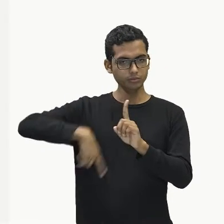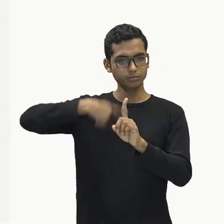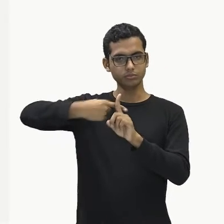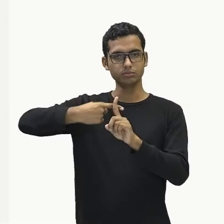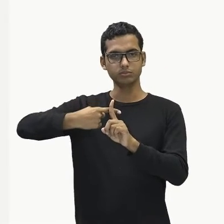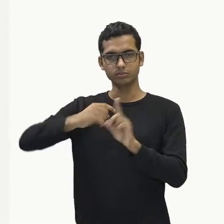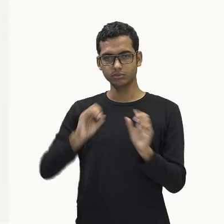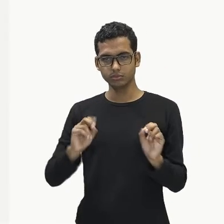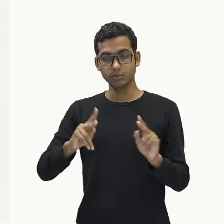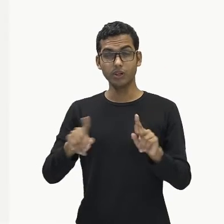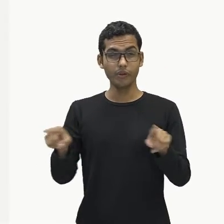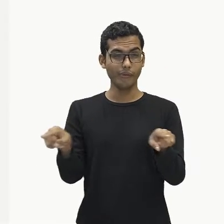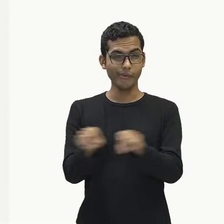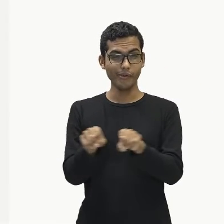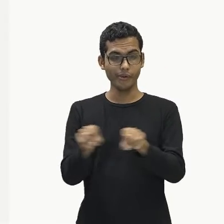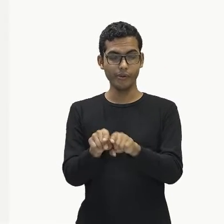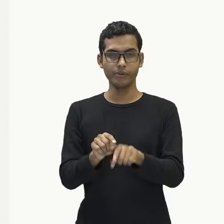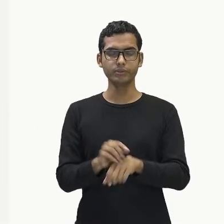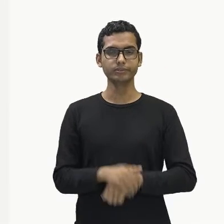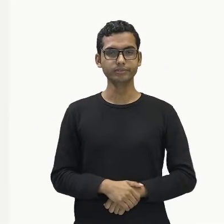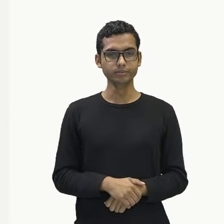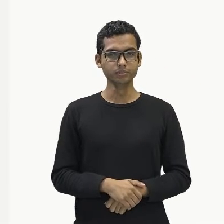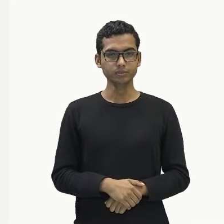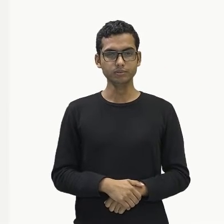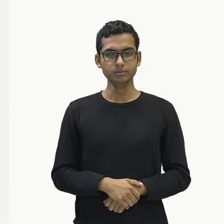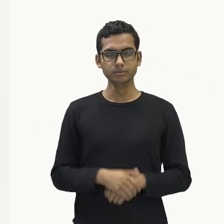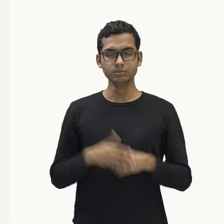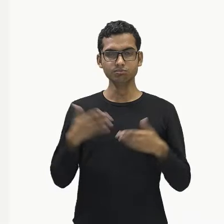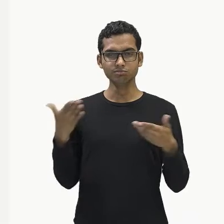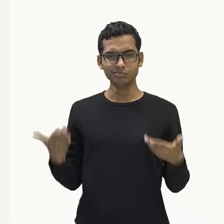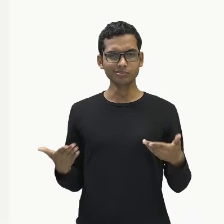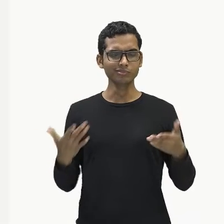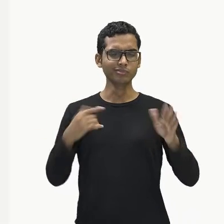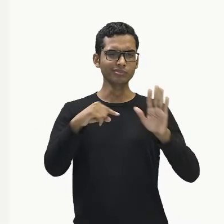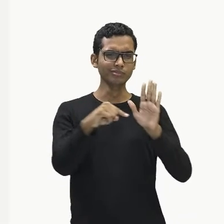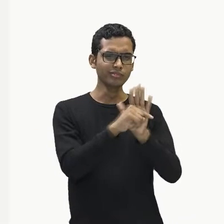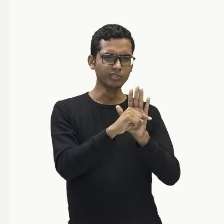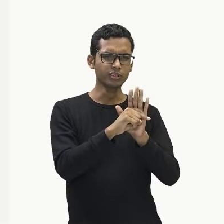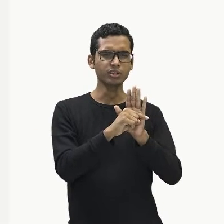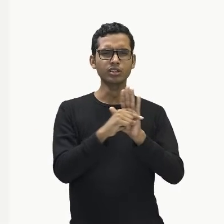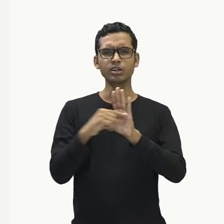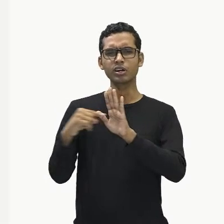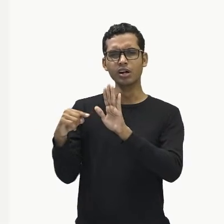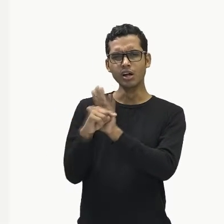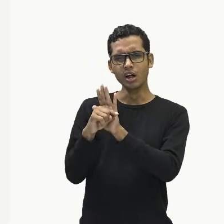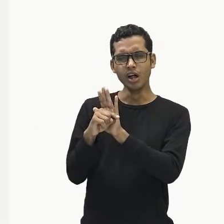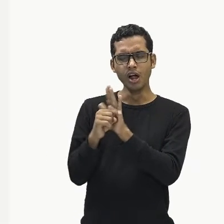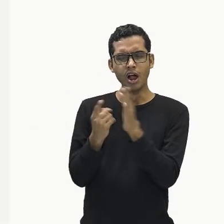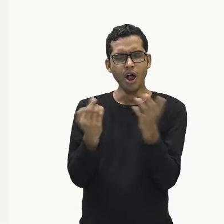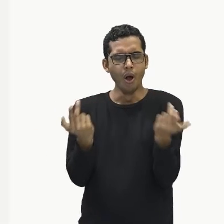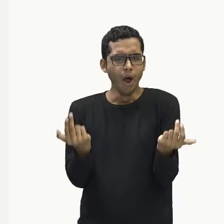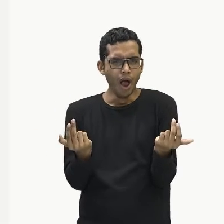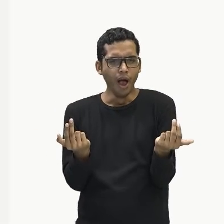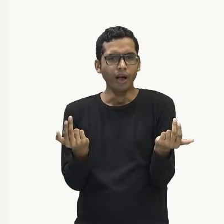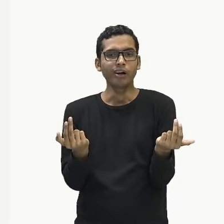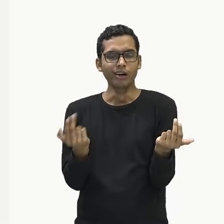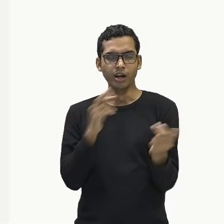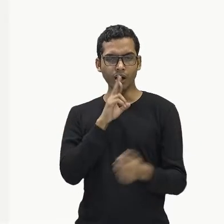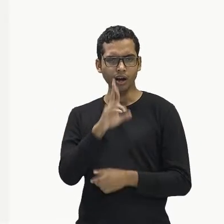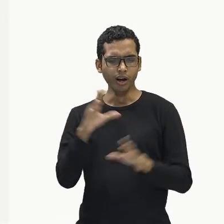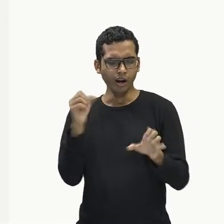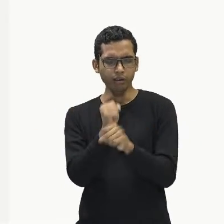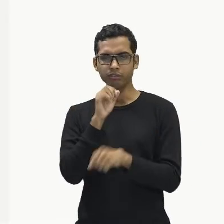mais. Sinais iguais em uma multiplicação, aqui, ó, o resultado vai ser